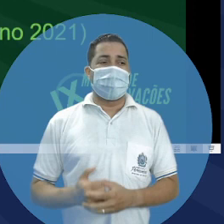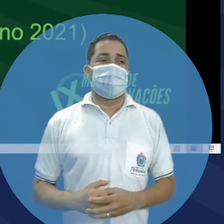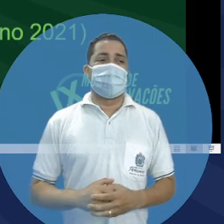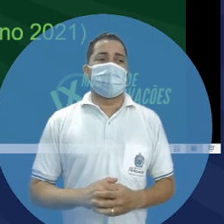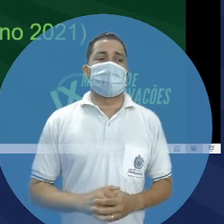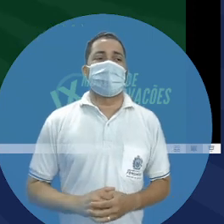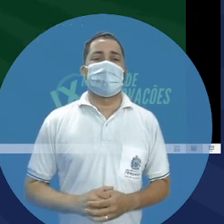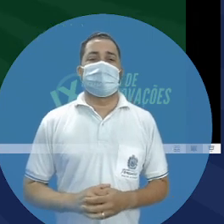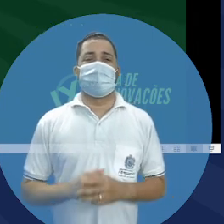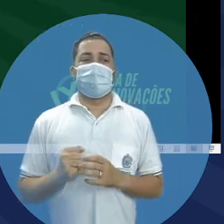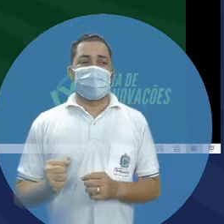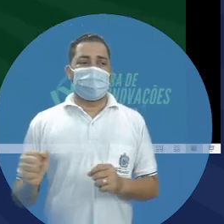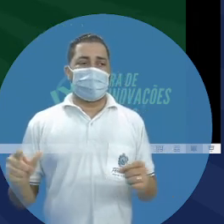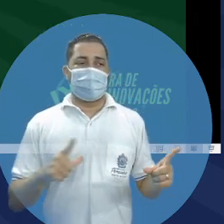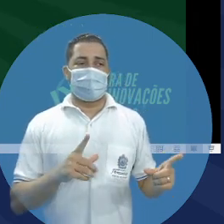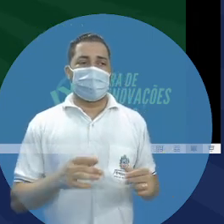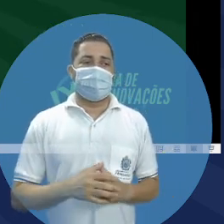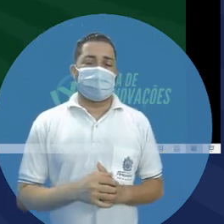passar.